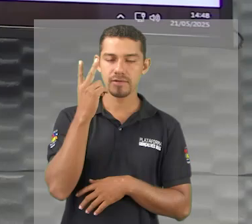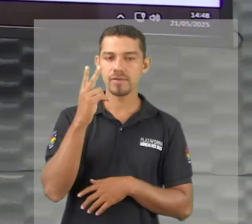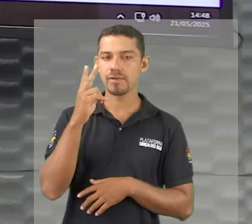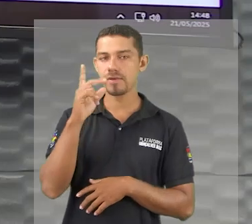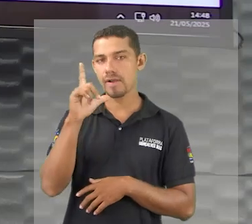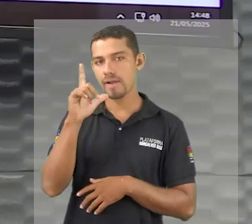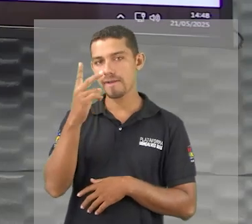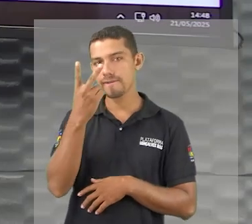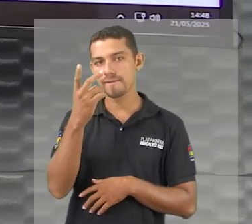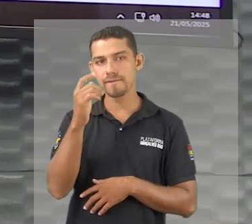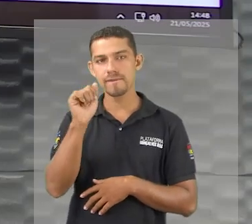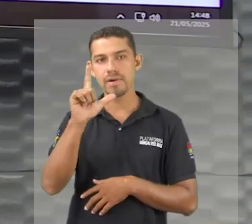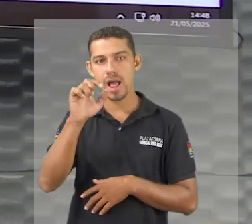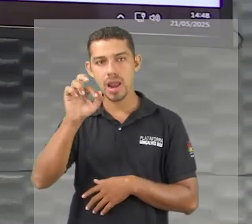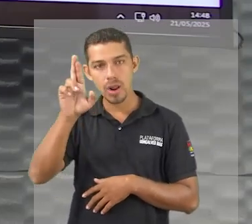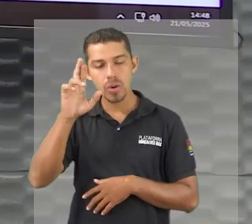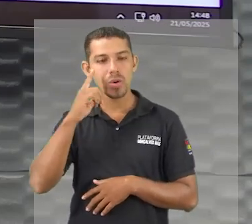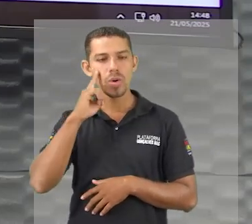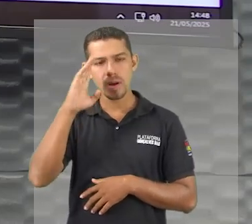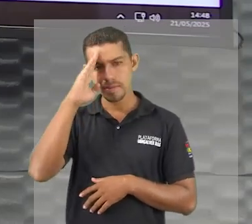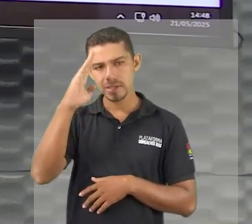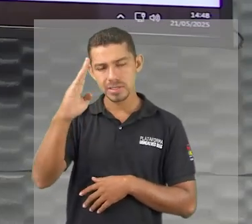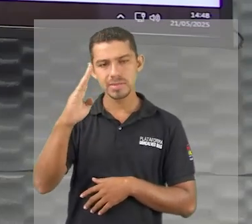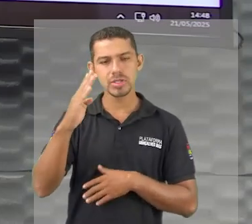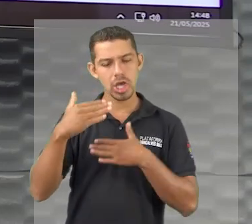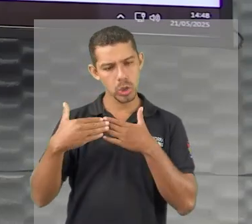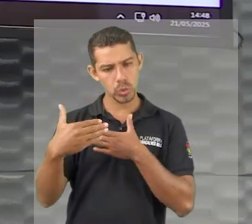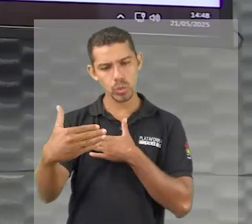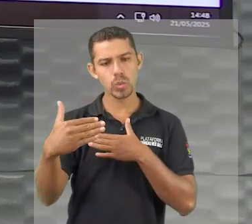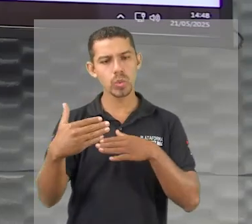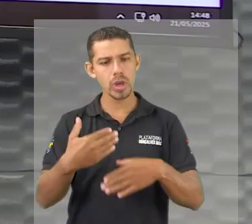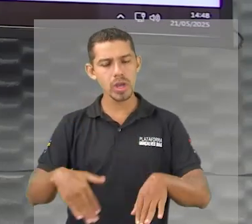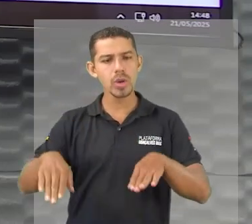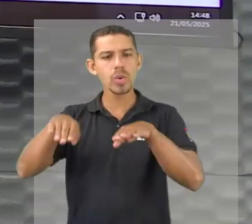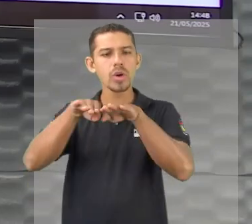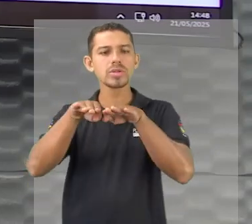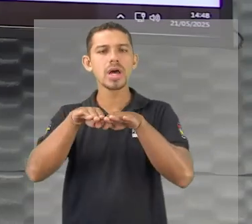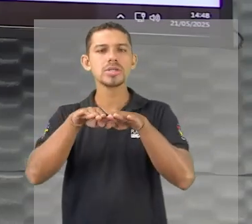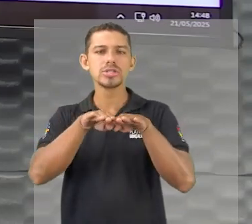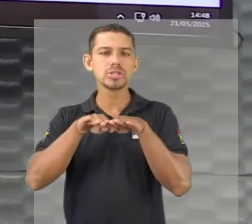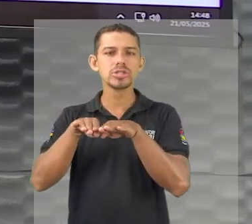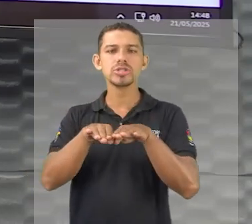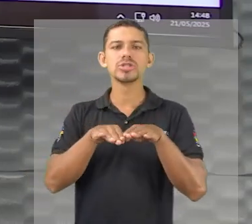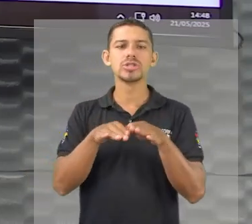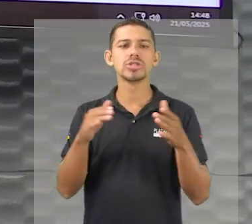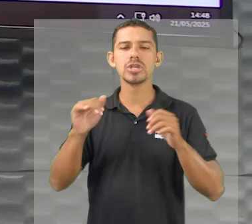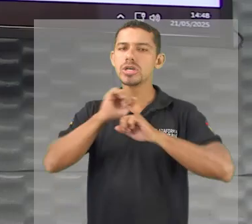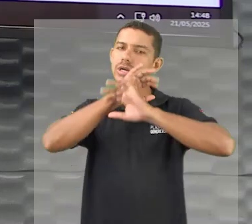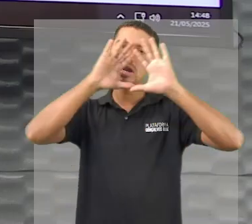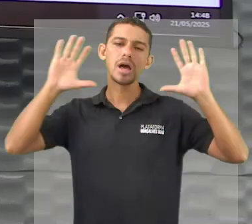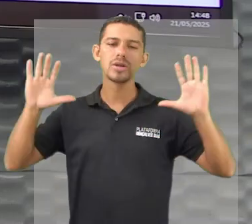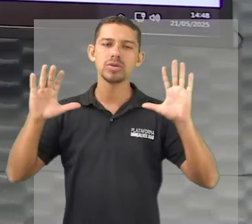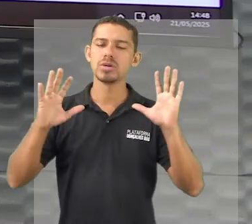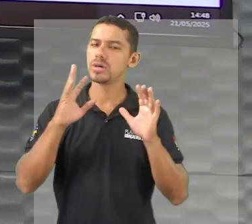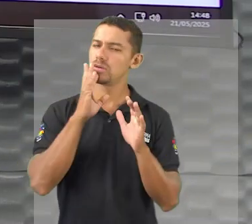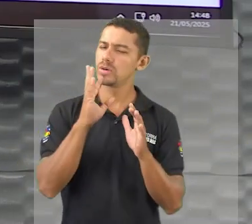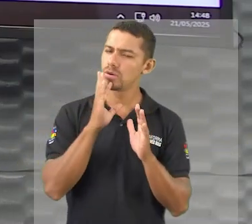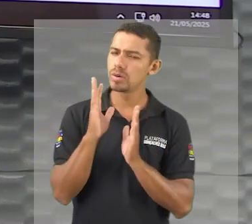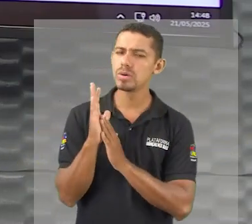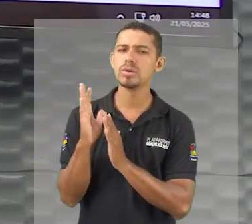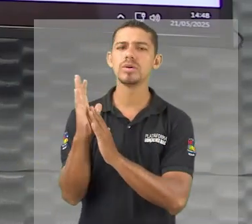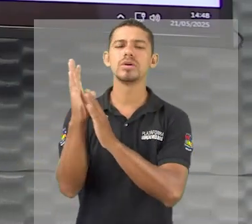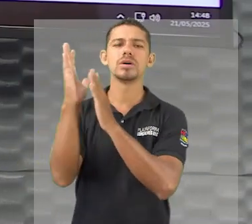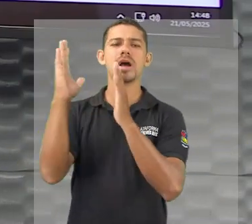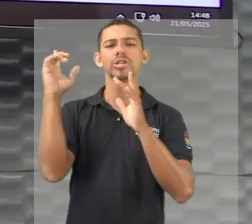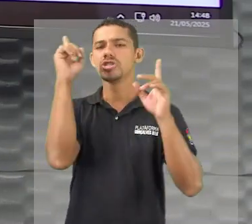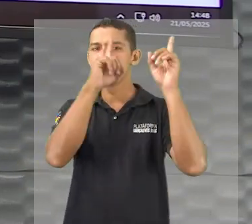enquanto princípio que tem como horizonte a igualdade e, claro, né, reconhecendo